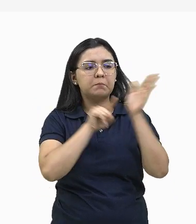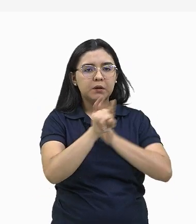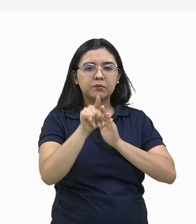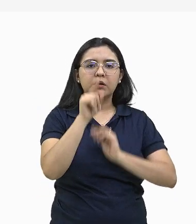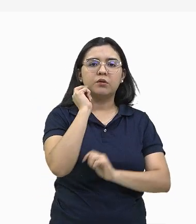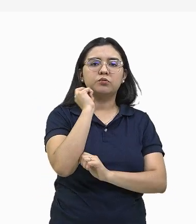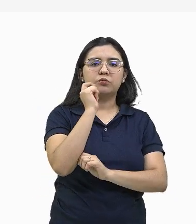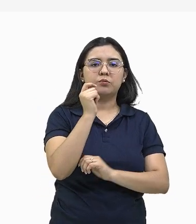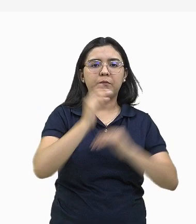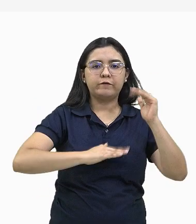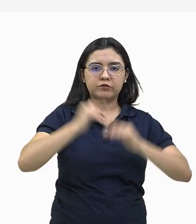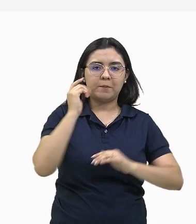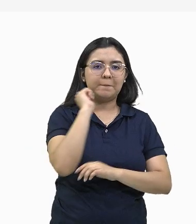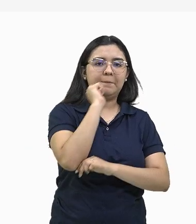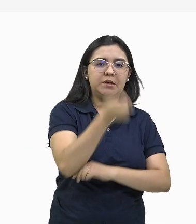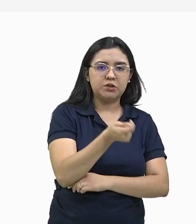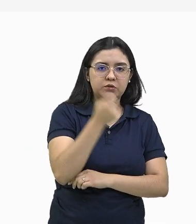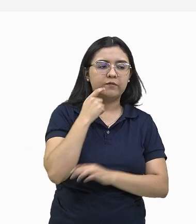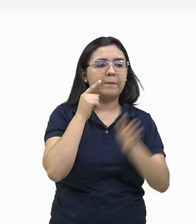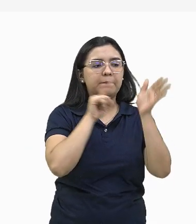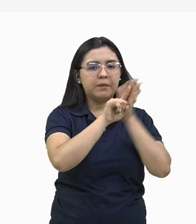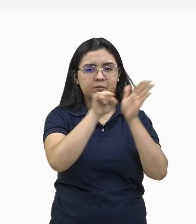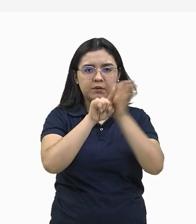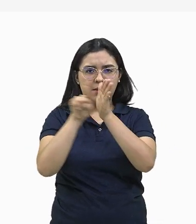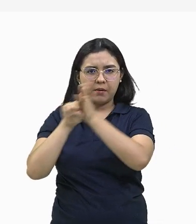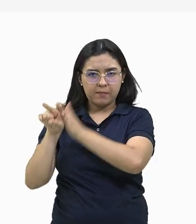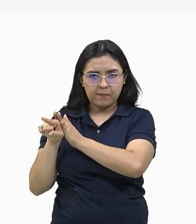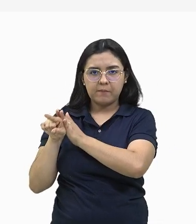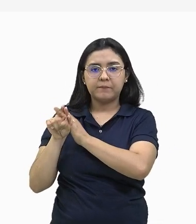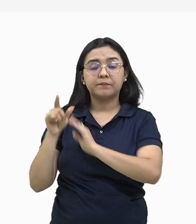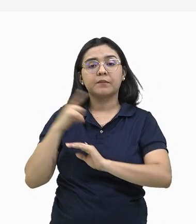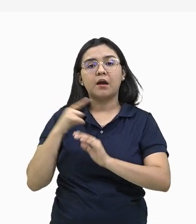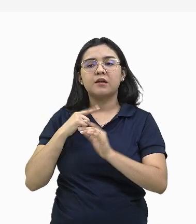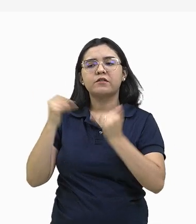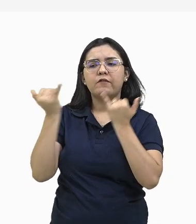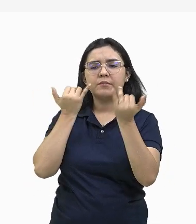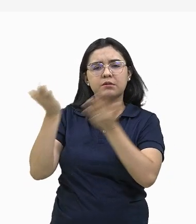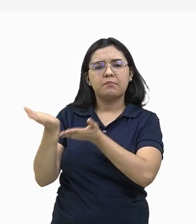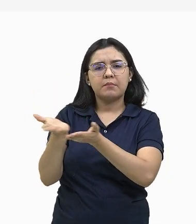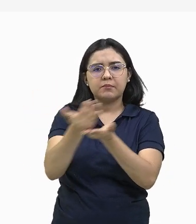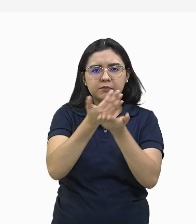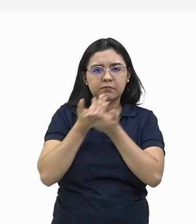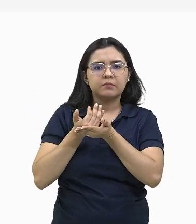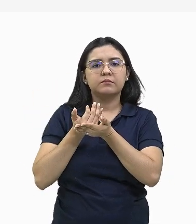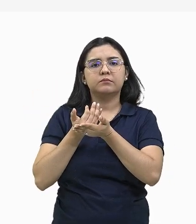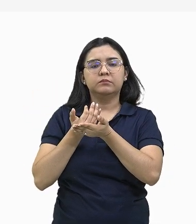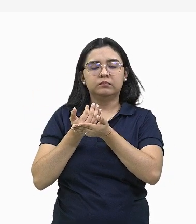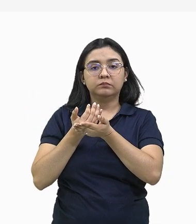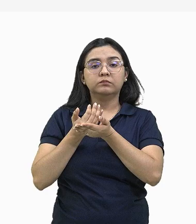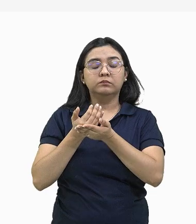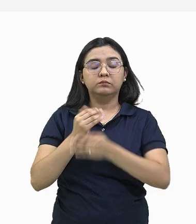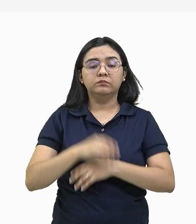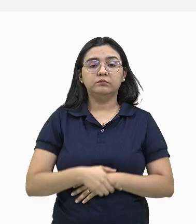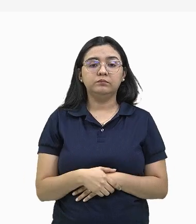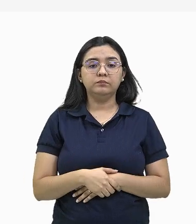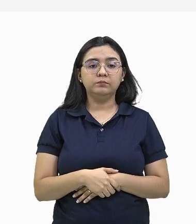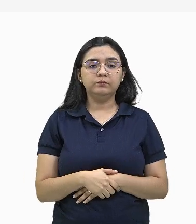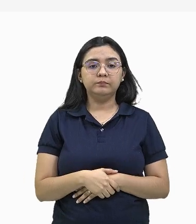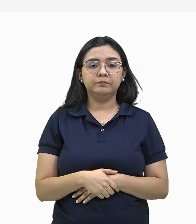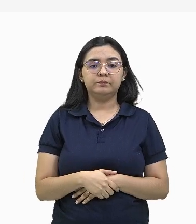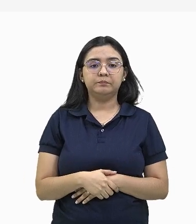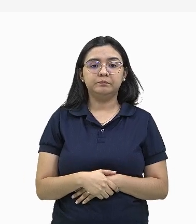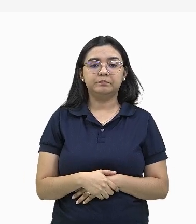né? Então, terão que ter aí, coletar as informações através de pessoas, que no caso são os